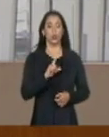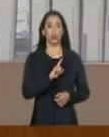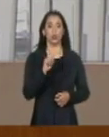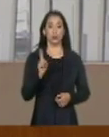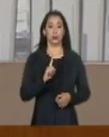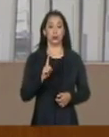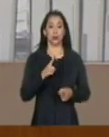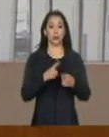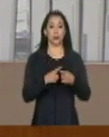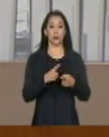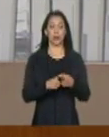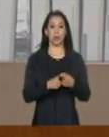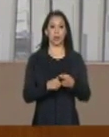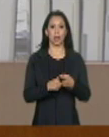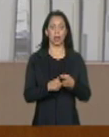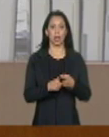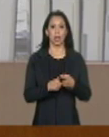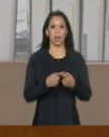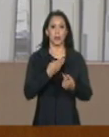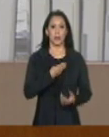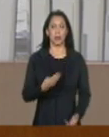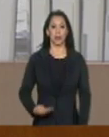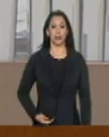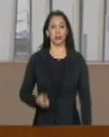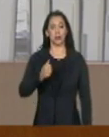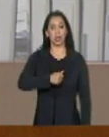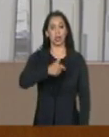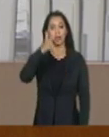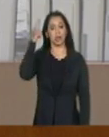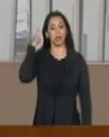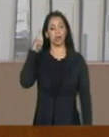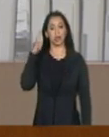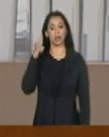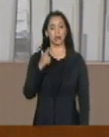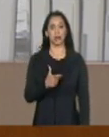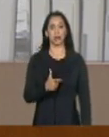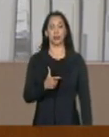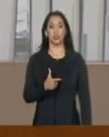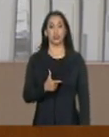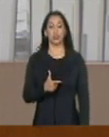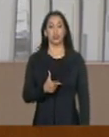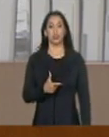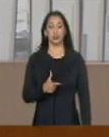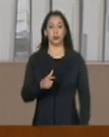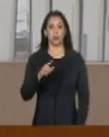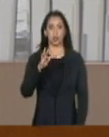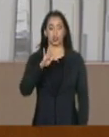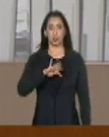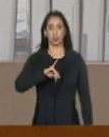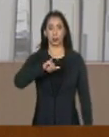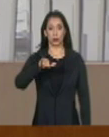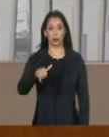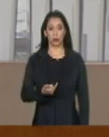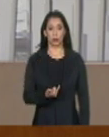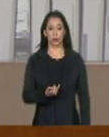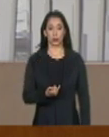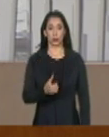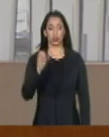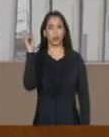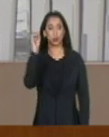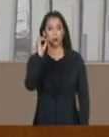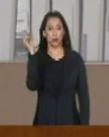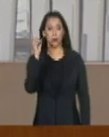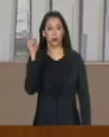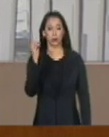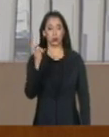pronúncia, ministro Alexandre. E, curiosamente, no Tribunal de Justiça do Rio Grande do Sul houve empate na deliberação se